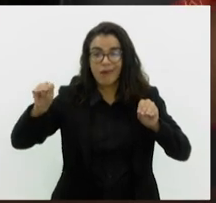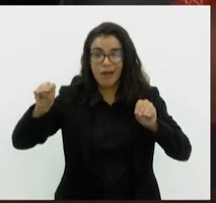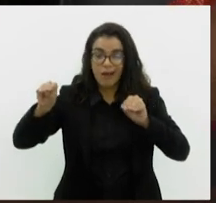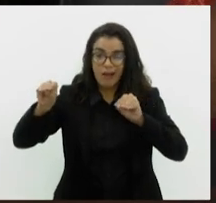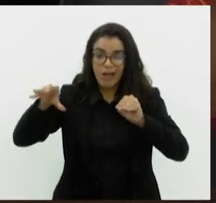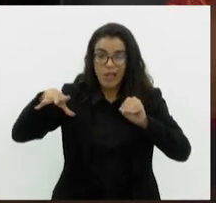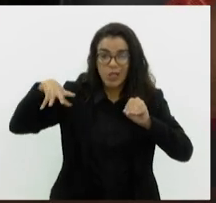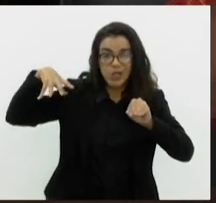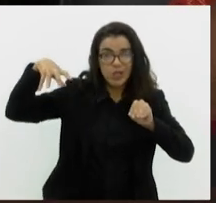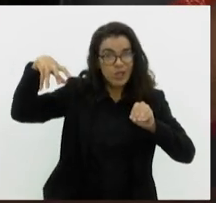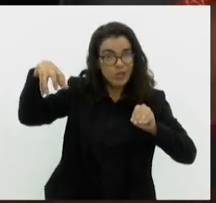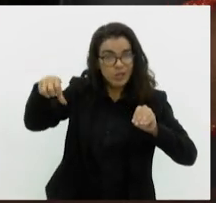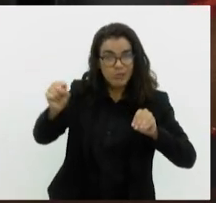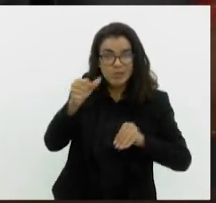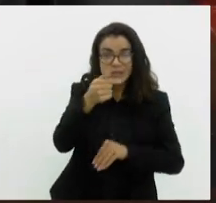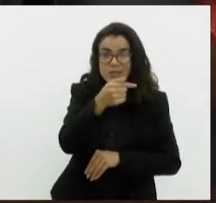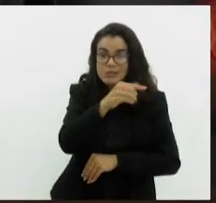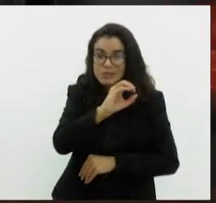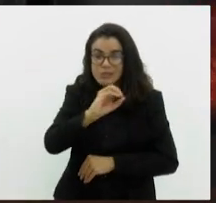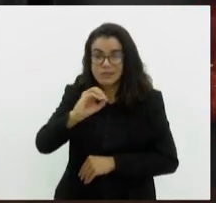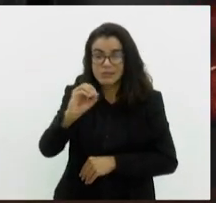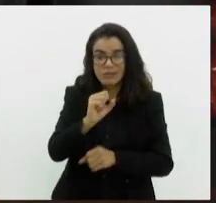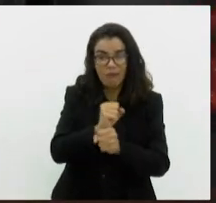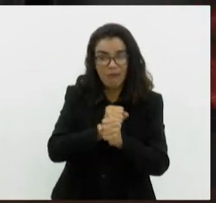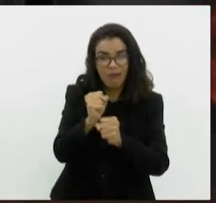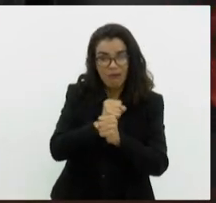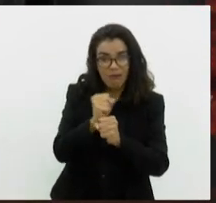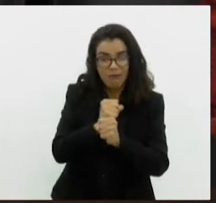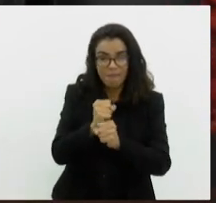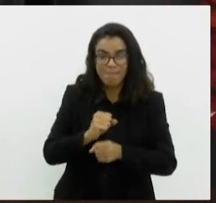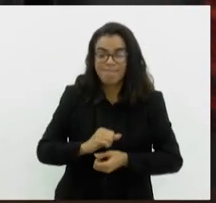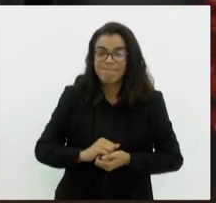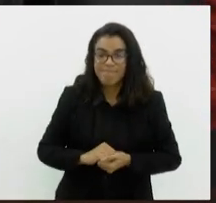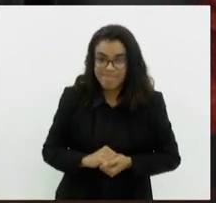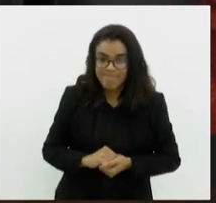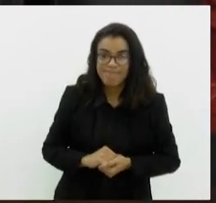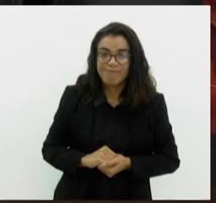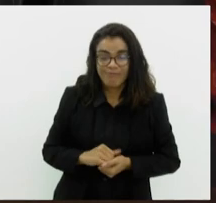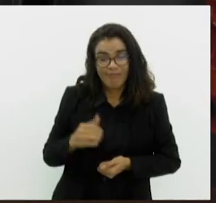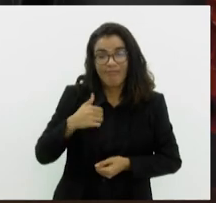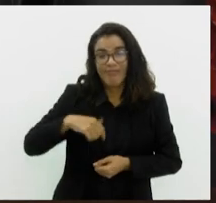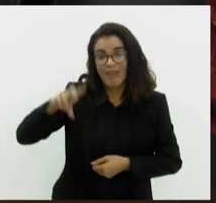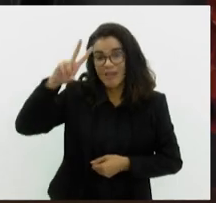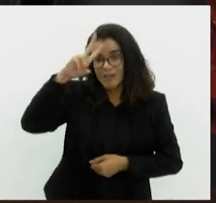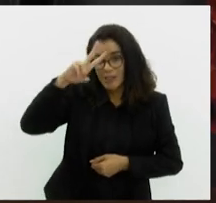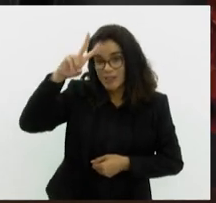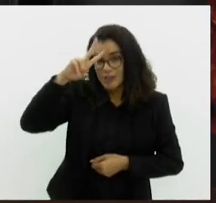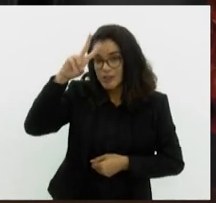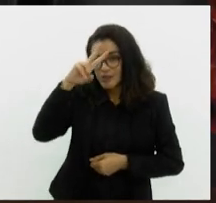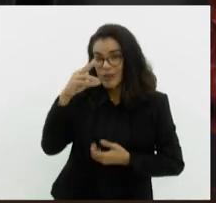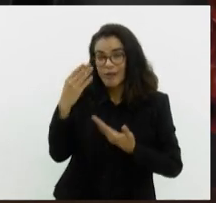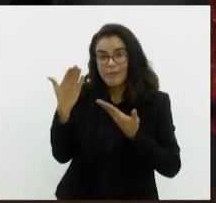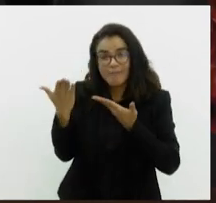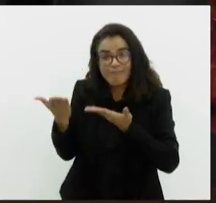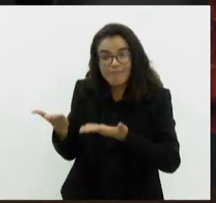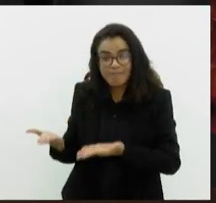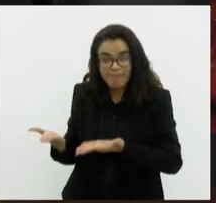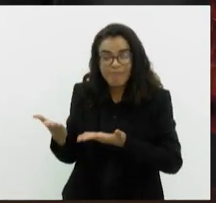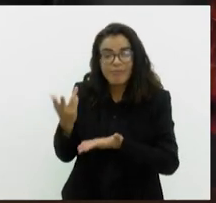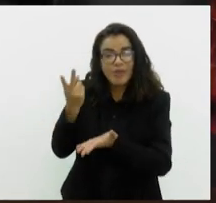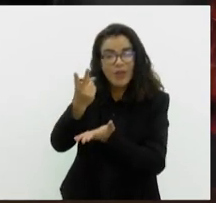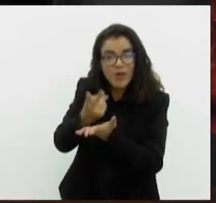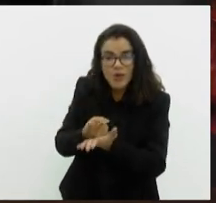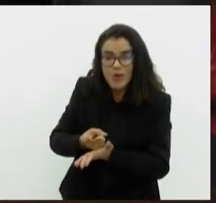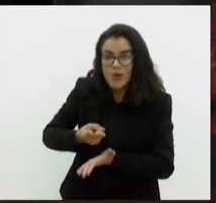dominar aquilo durante 700 anos. E a nossa história está aí, e